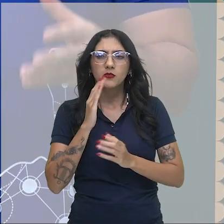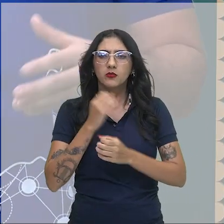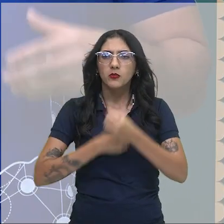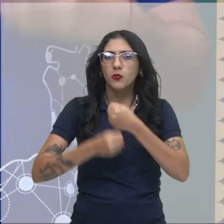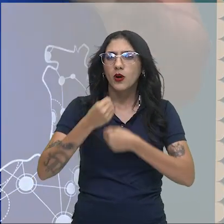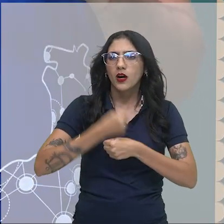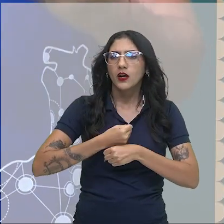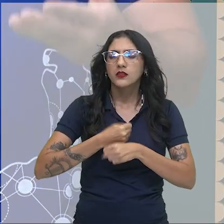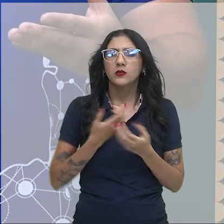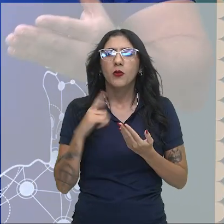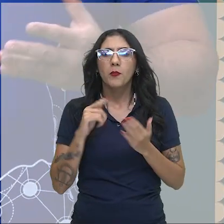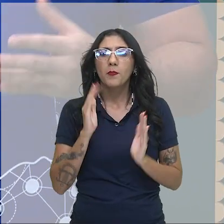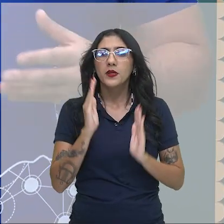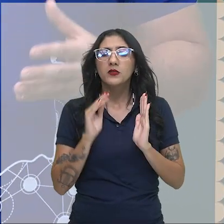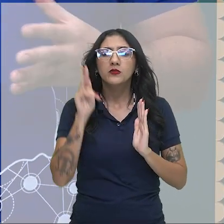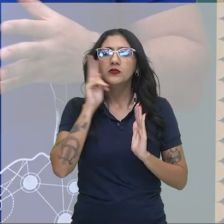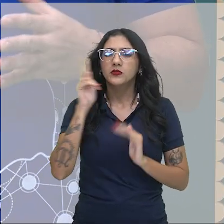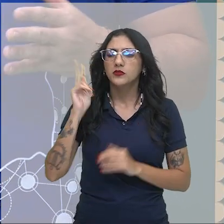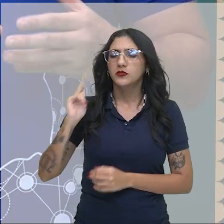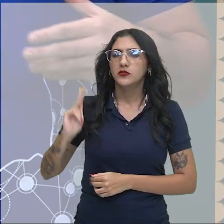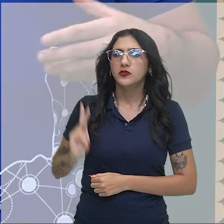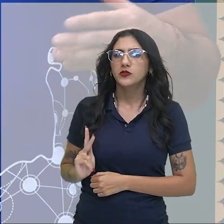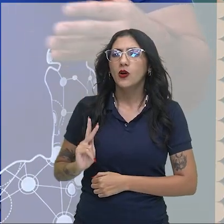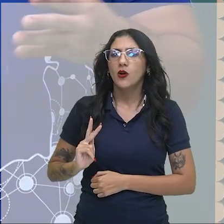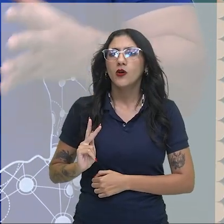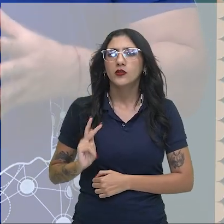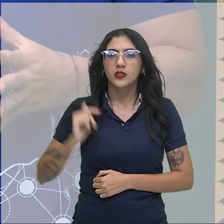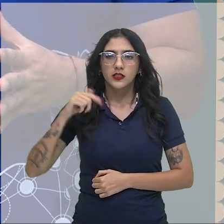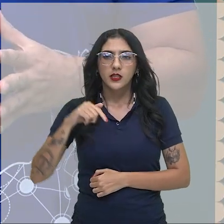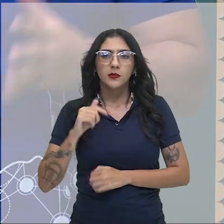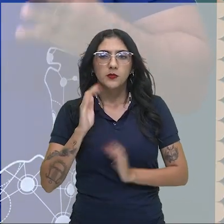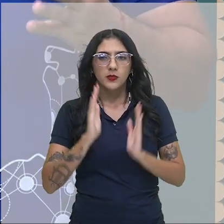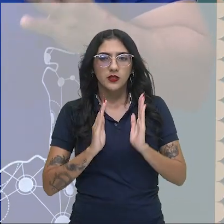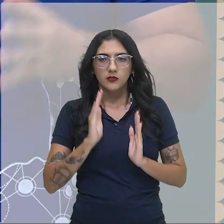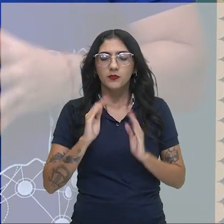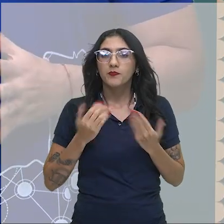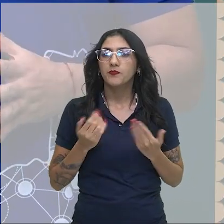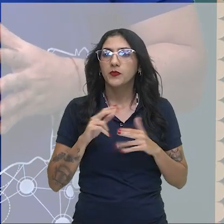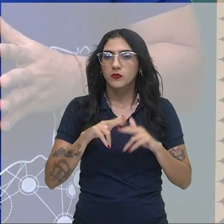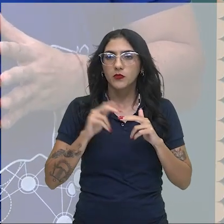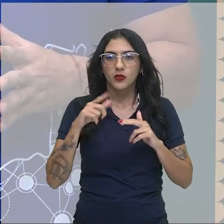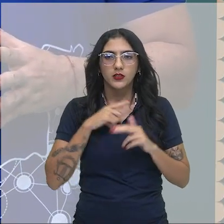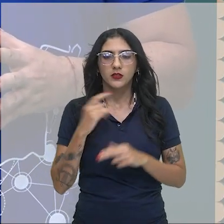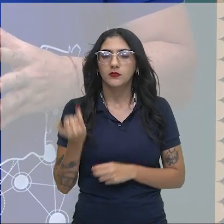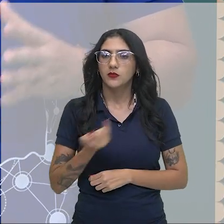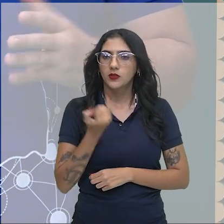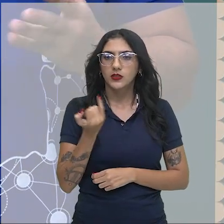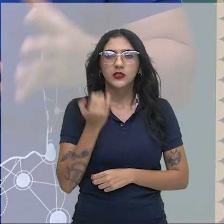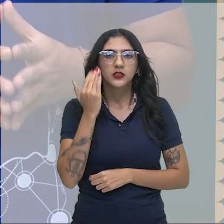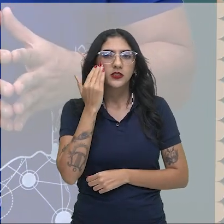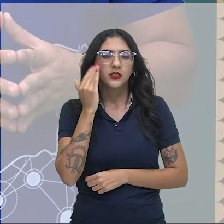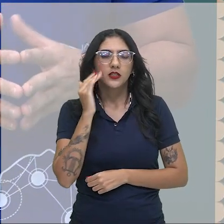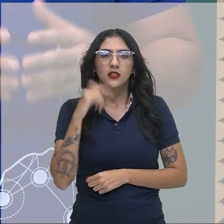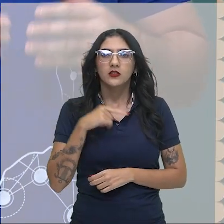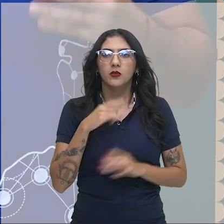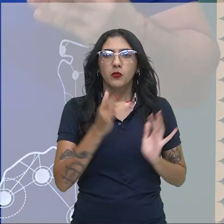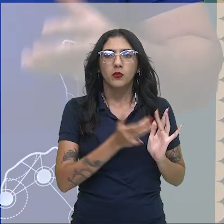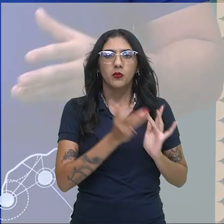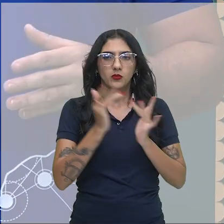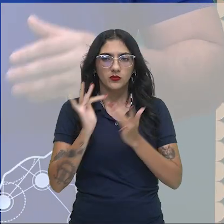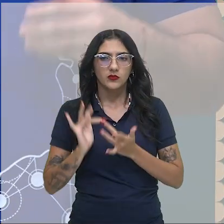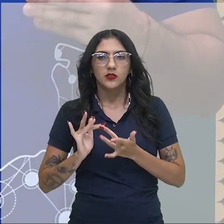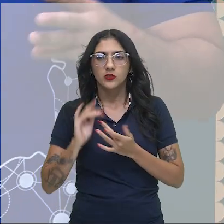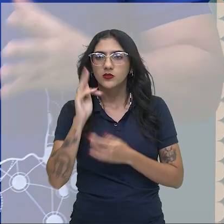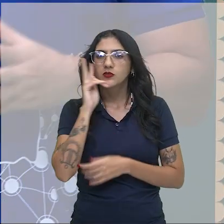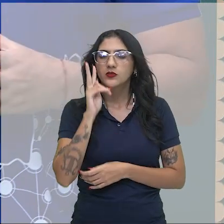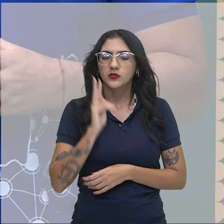que a história contava sobre aquele momento? Então, é importante nós entendermos aí essa contextualização